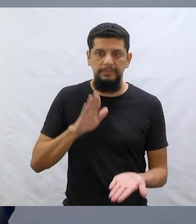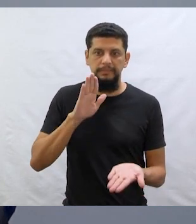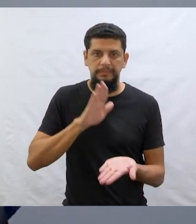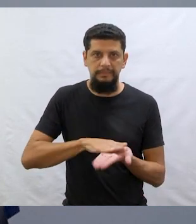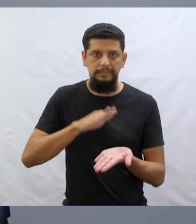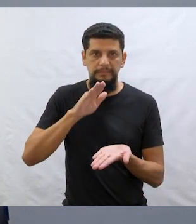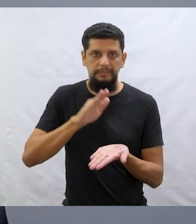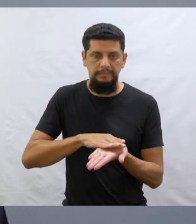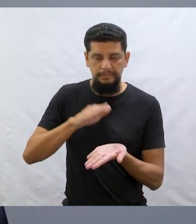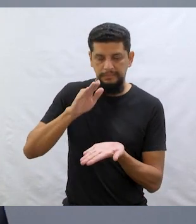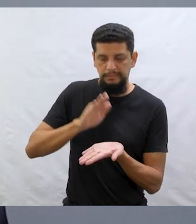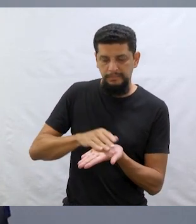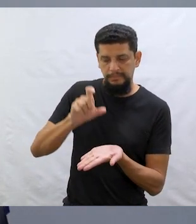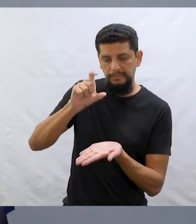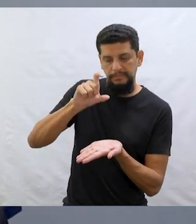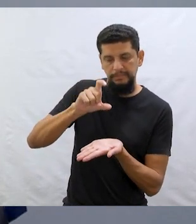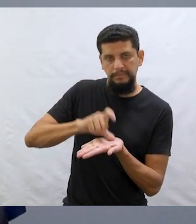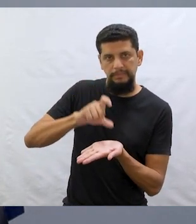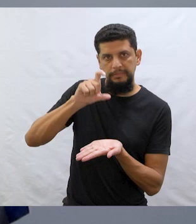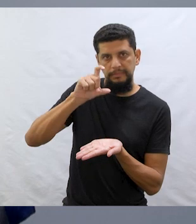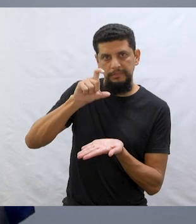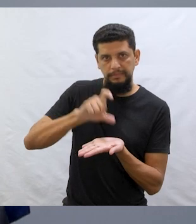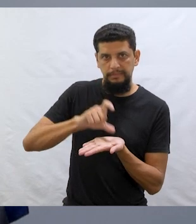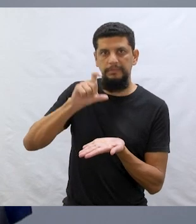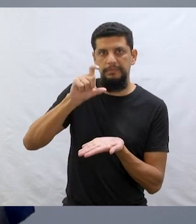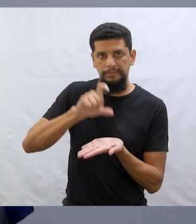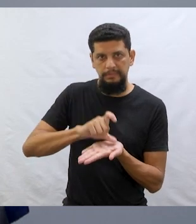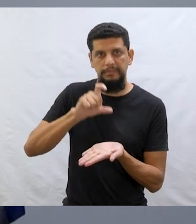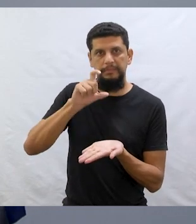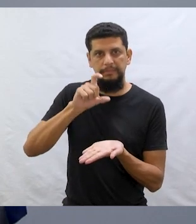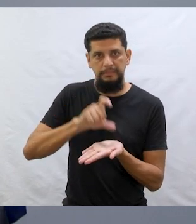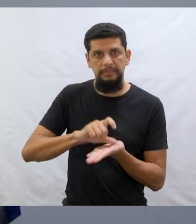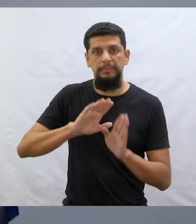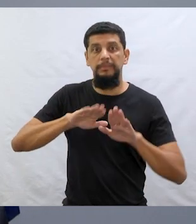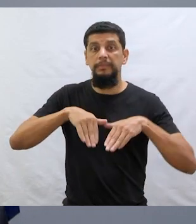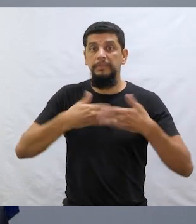amarelinho, cabe aqui na minha mão,